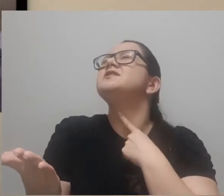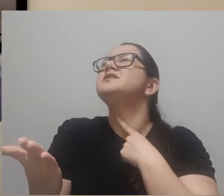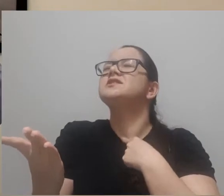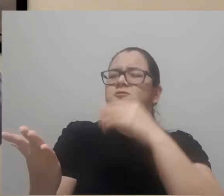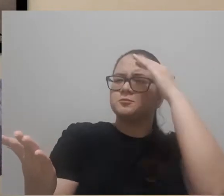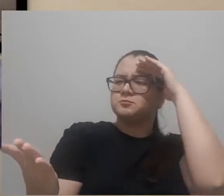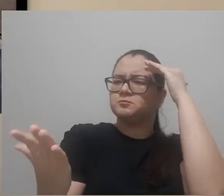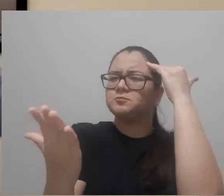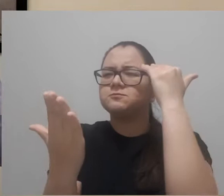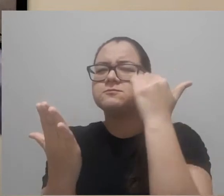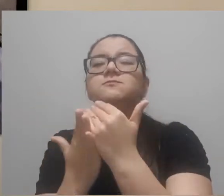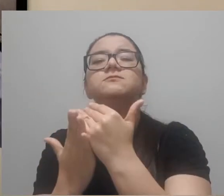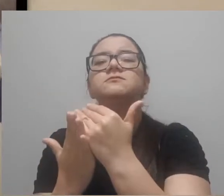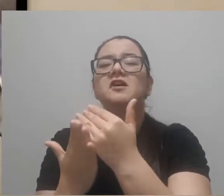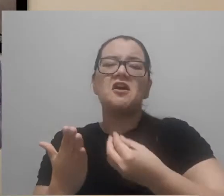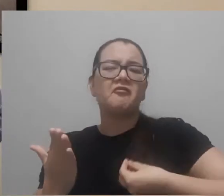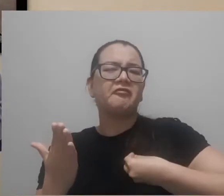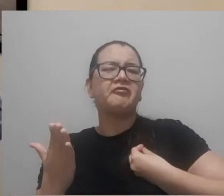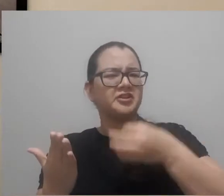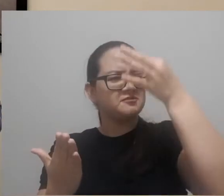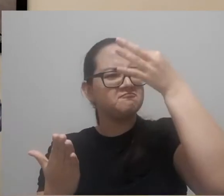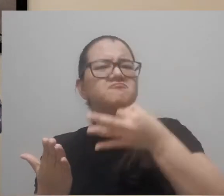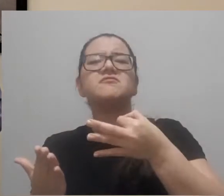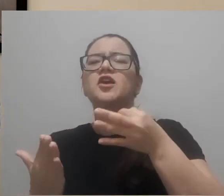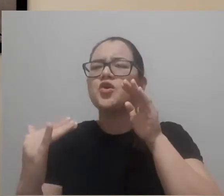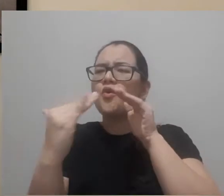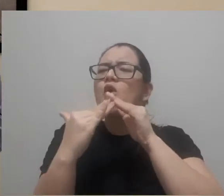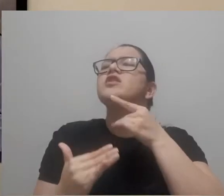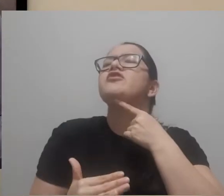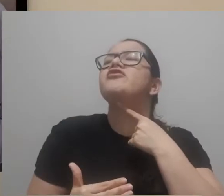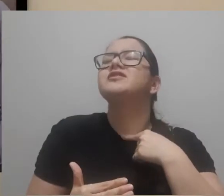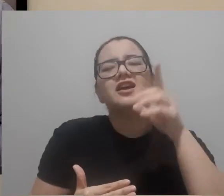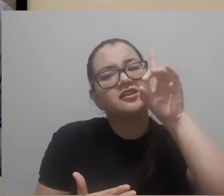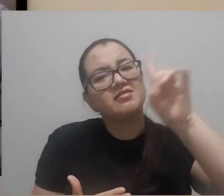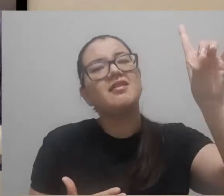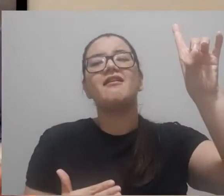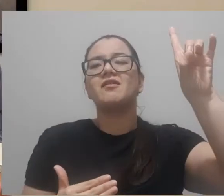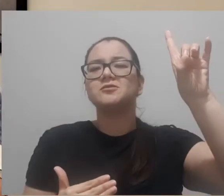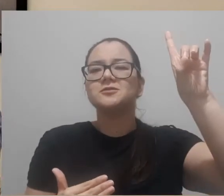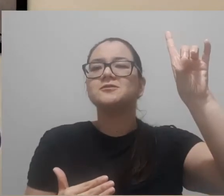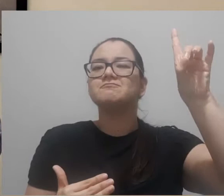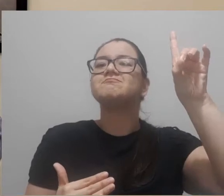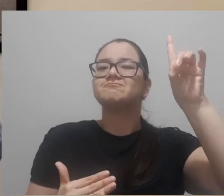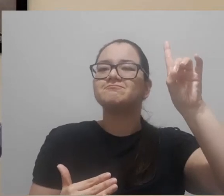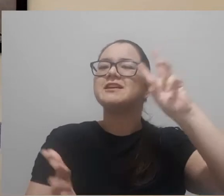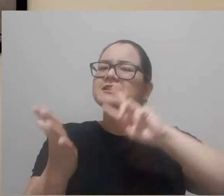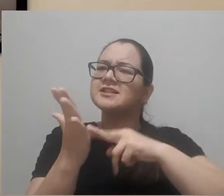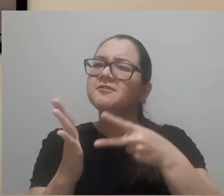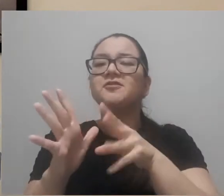correta, coerente com aquilo que é vontade de Deus. Acumulamos tesouro nos céus, sabe quando? Quando nós